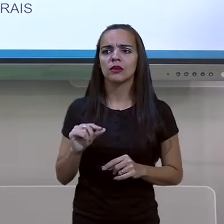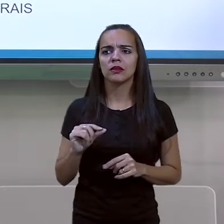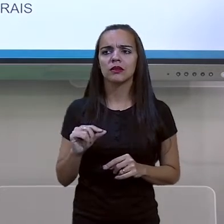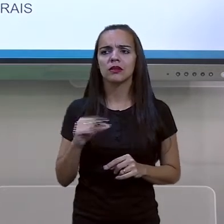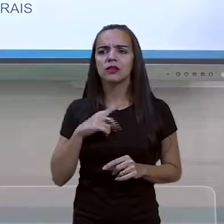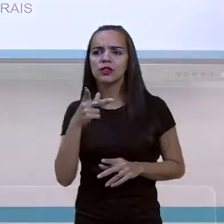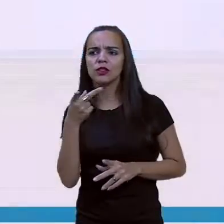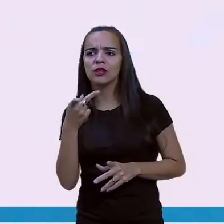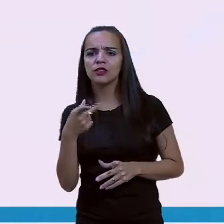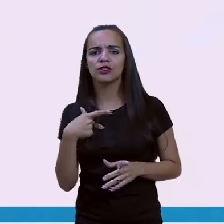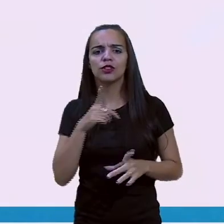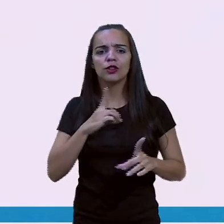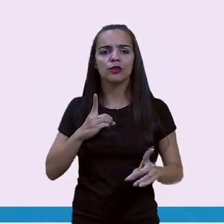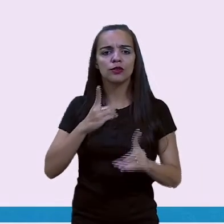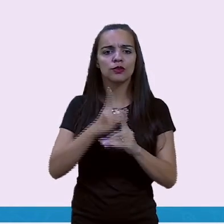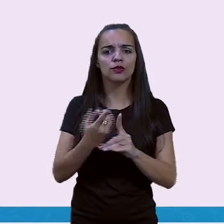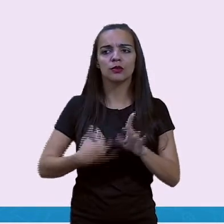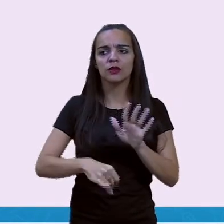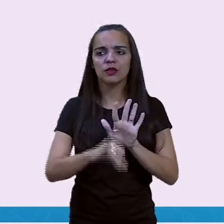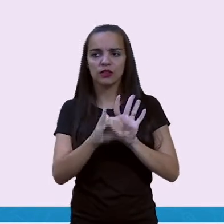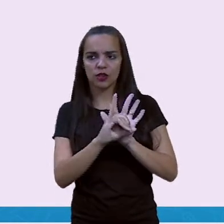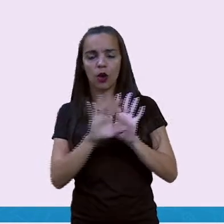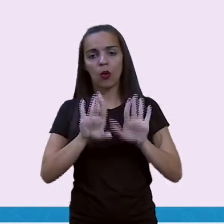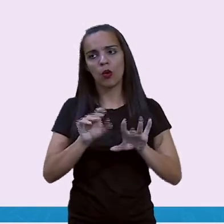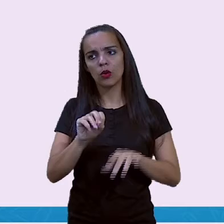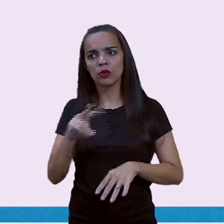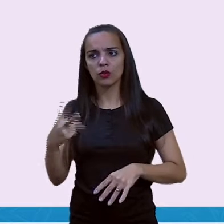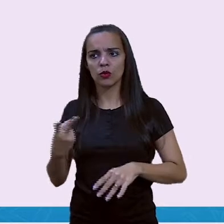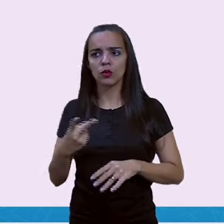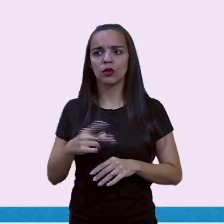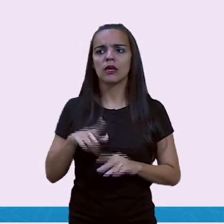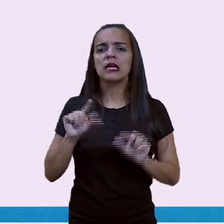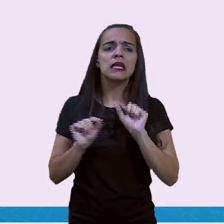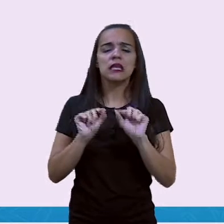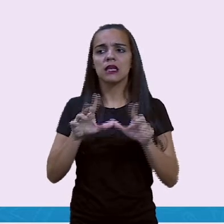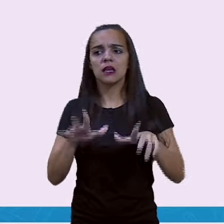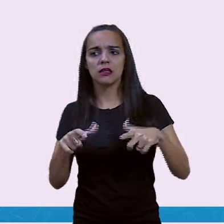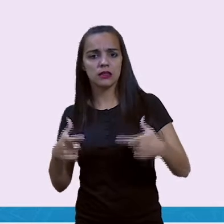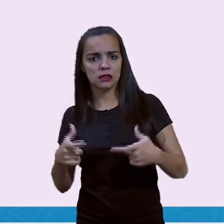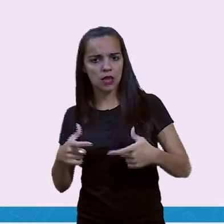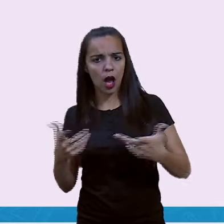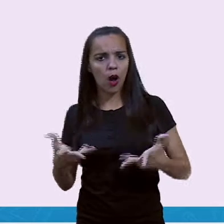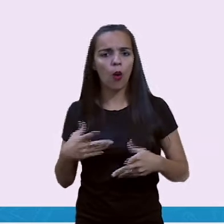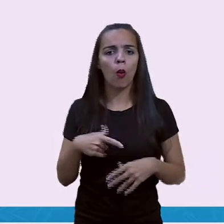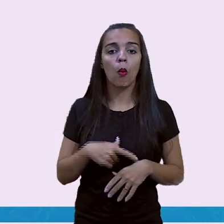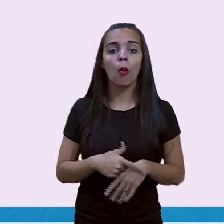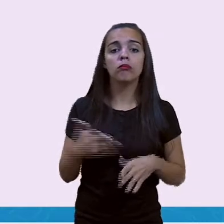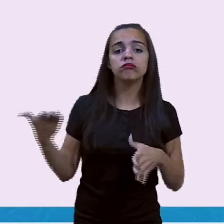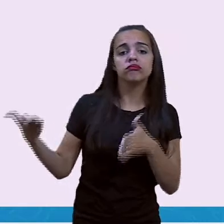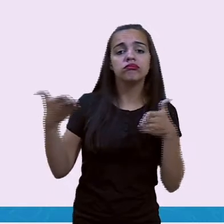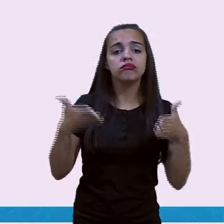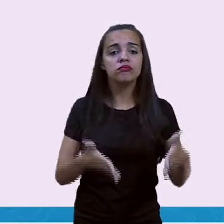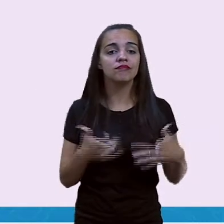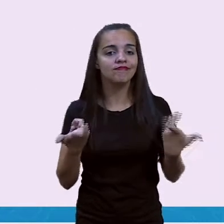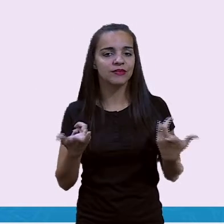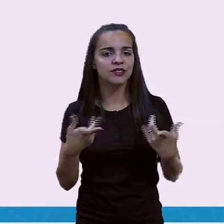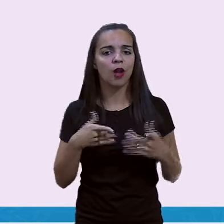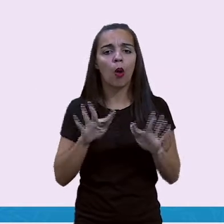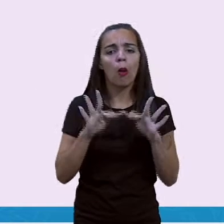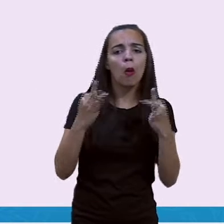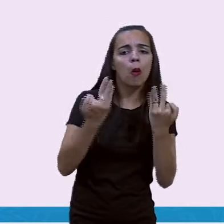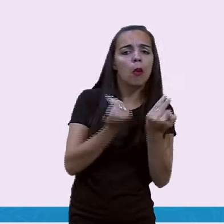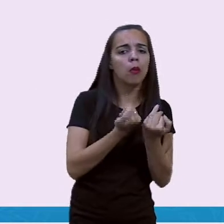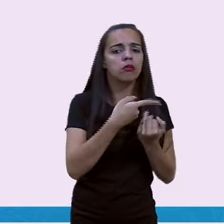sua identidade, ou seja, quem são, de onde vêm, qual a família